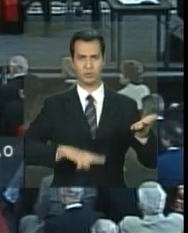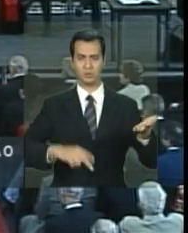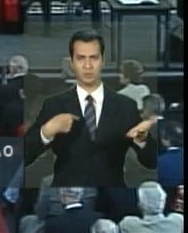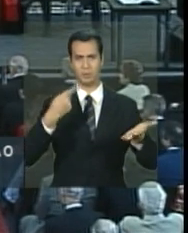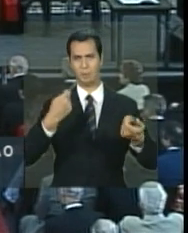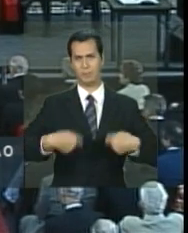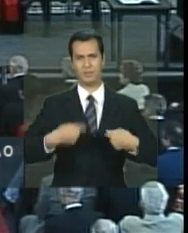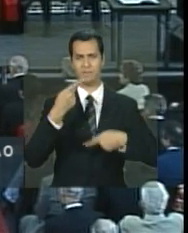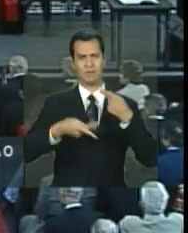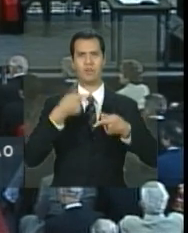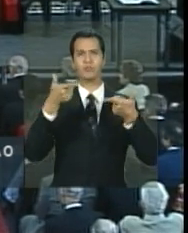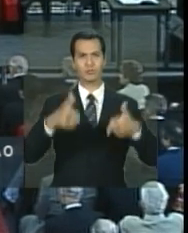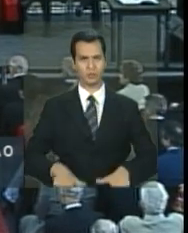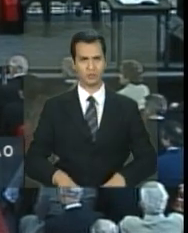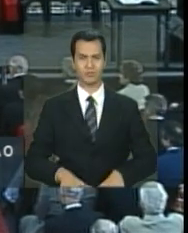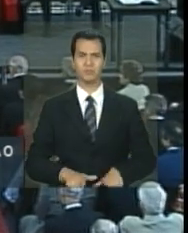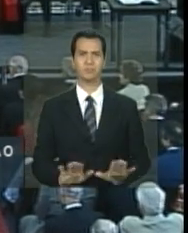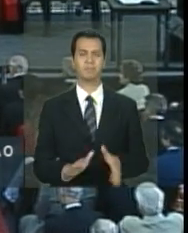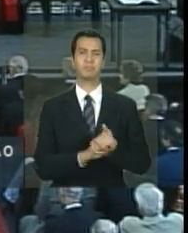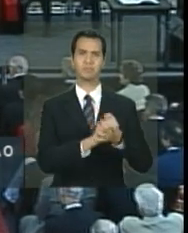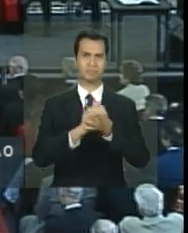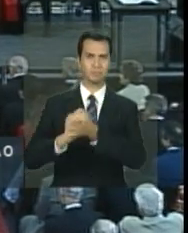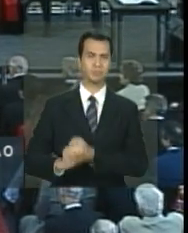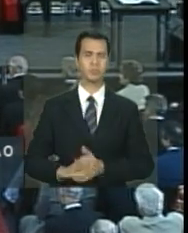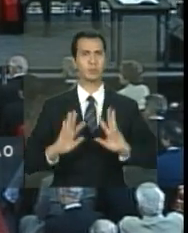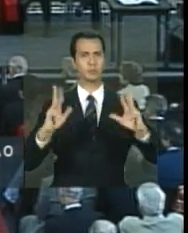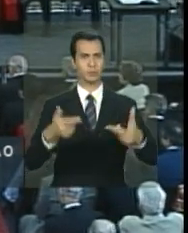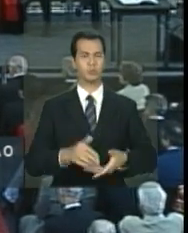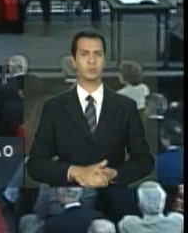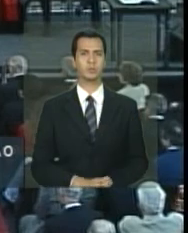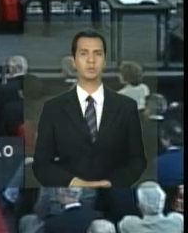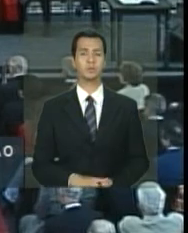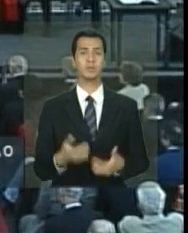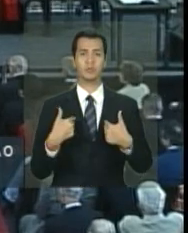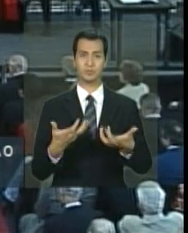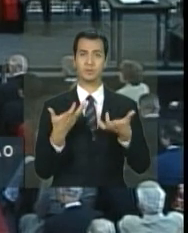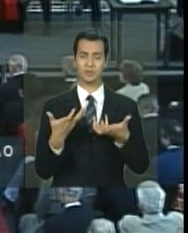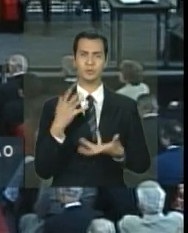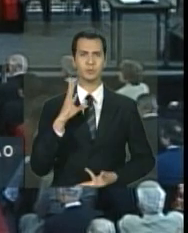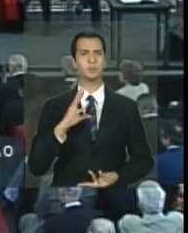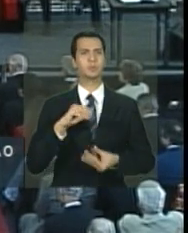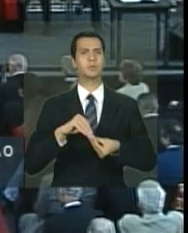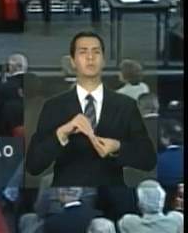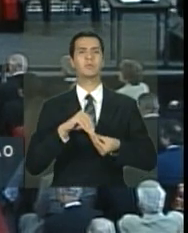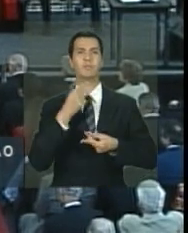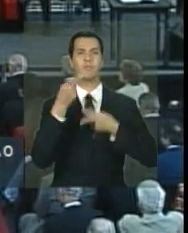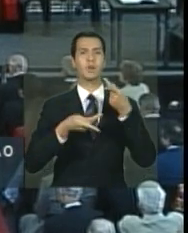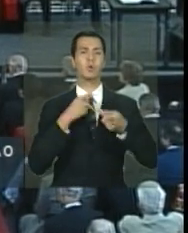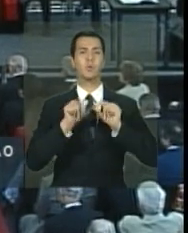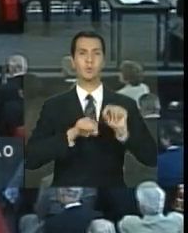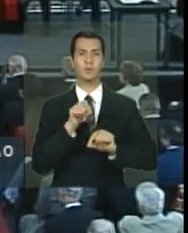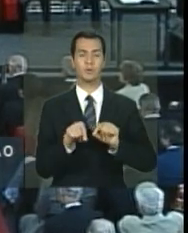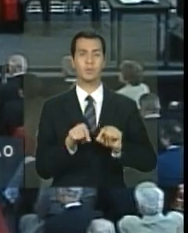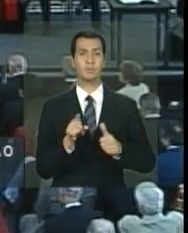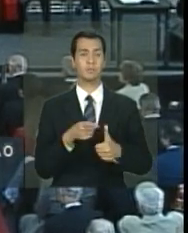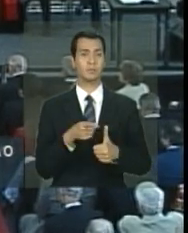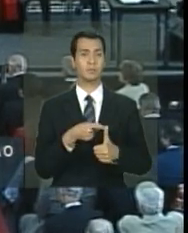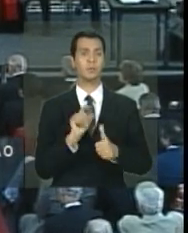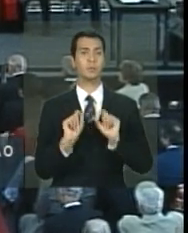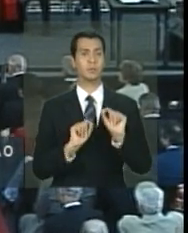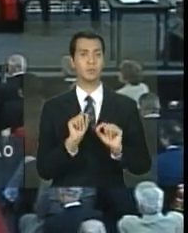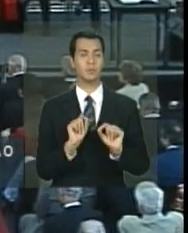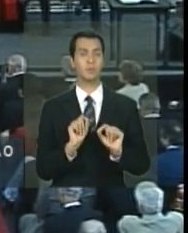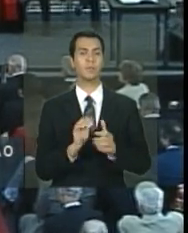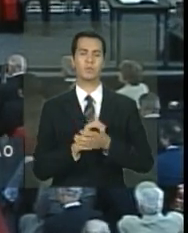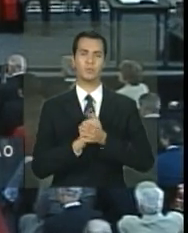repetir nome a nome. Mas quero, muito brevemente, registrar, em primeiro lugar, um